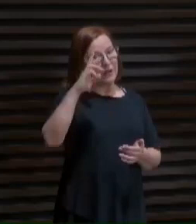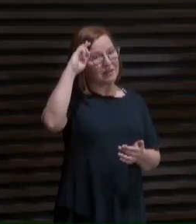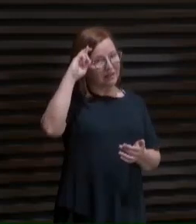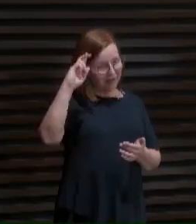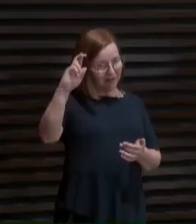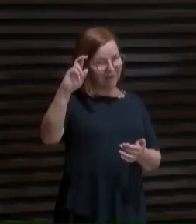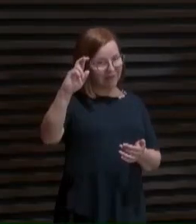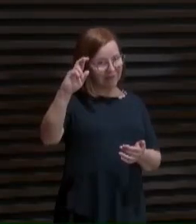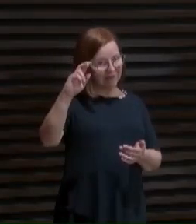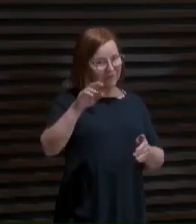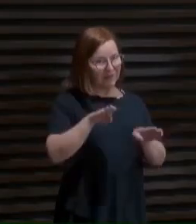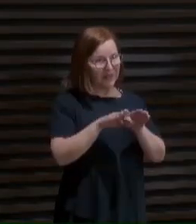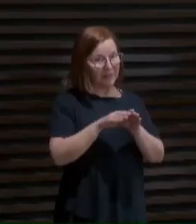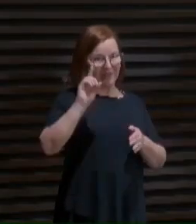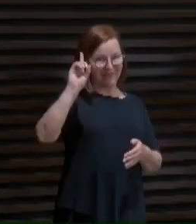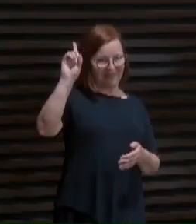E era Deus.